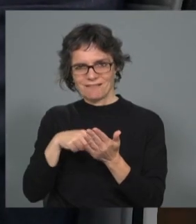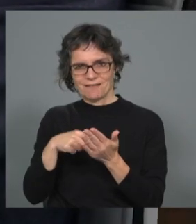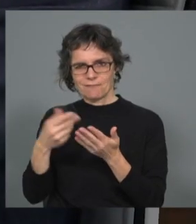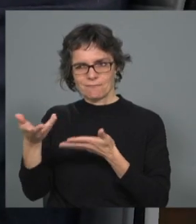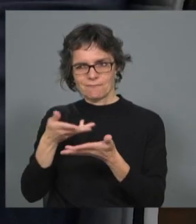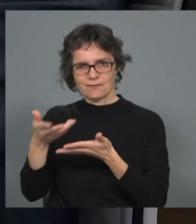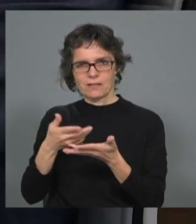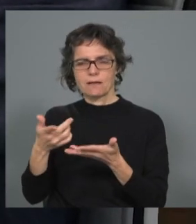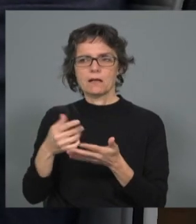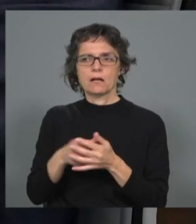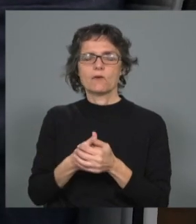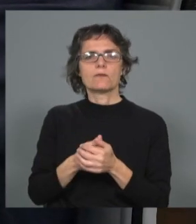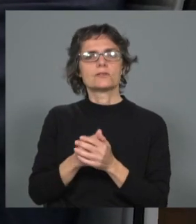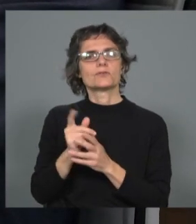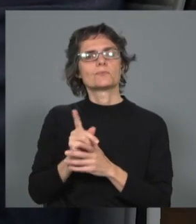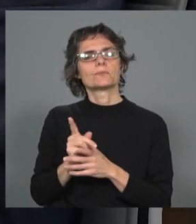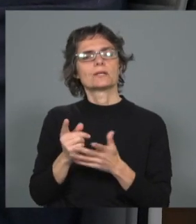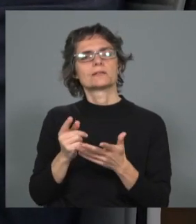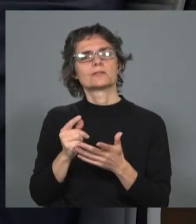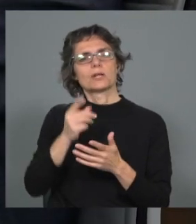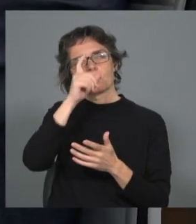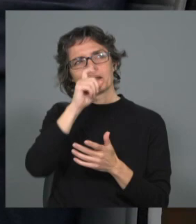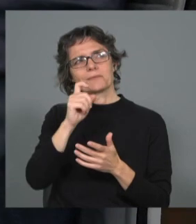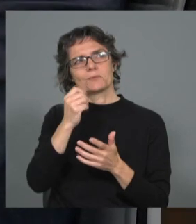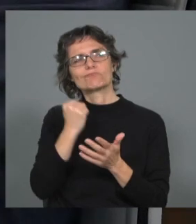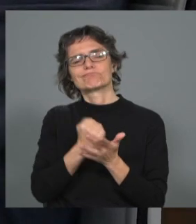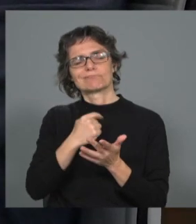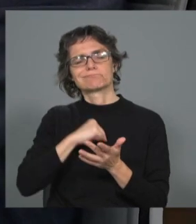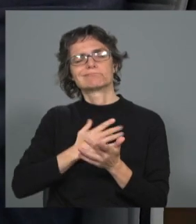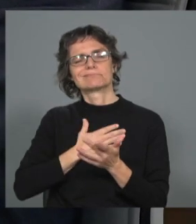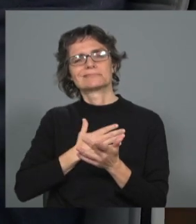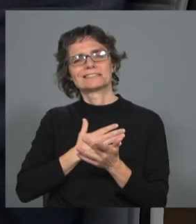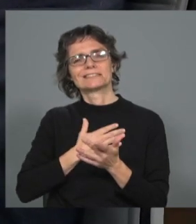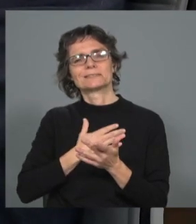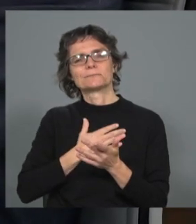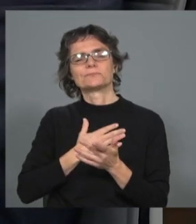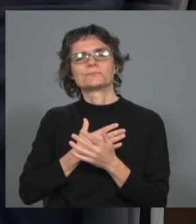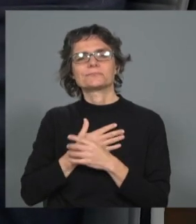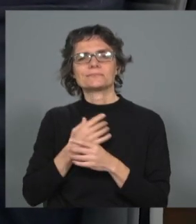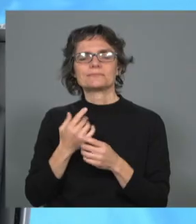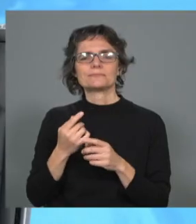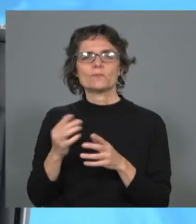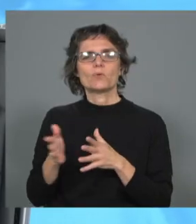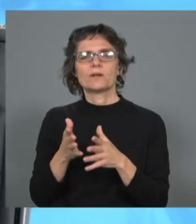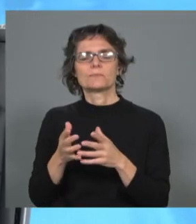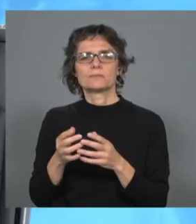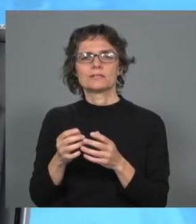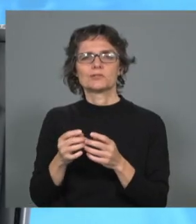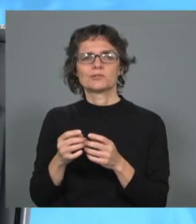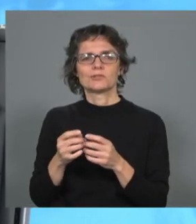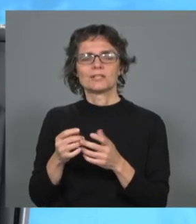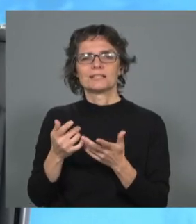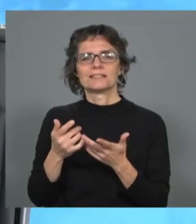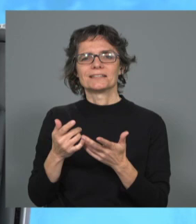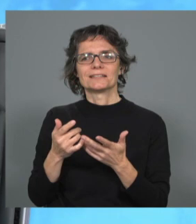que me marcou. Enfim, tenho assim umas marcas, mas são muitas, são várias pedrinhas. O Papa João